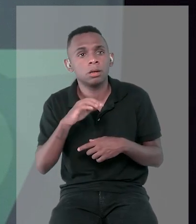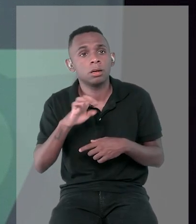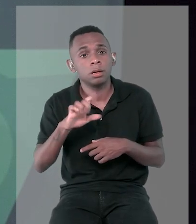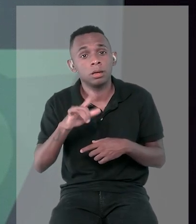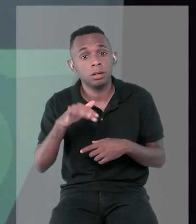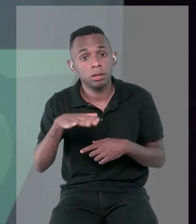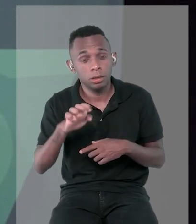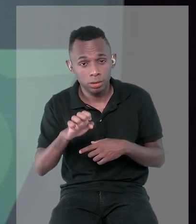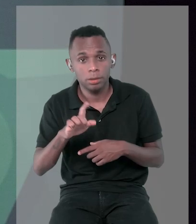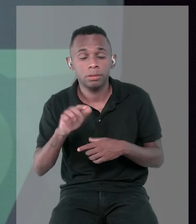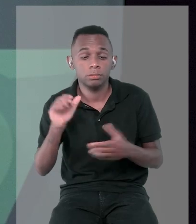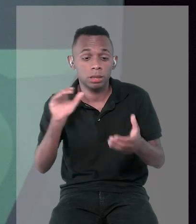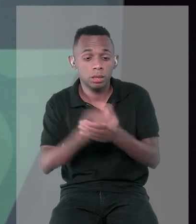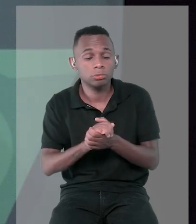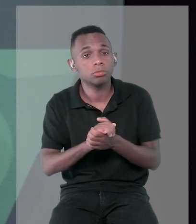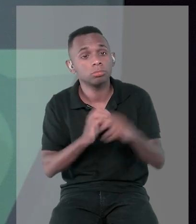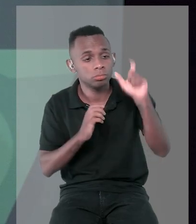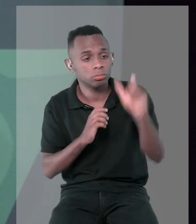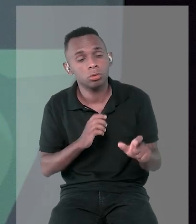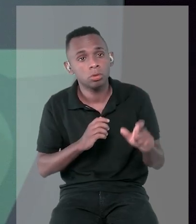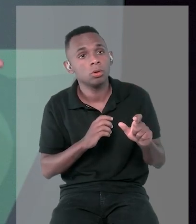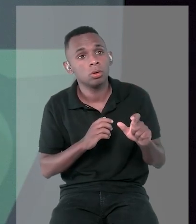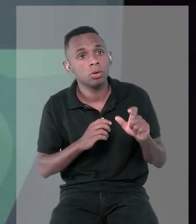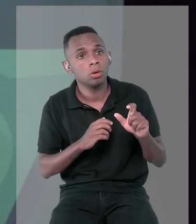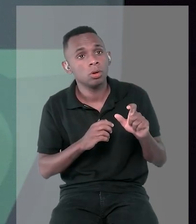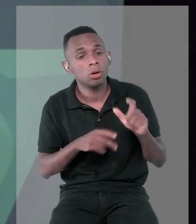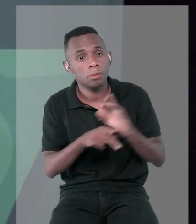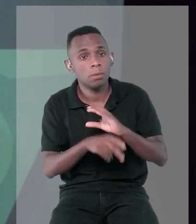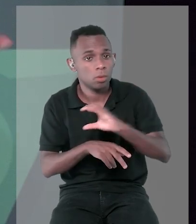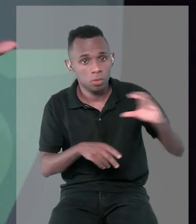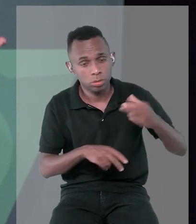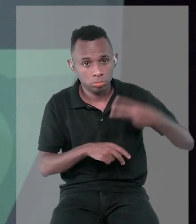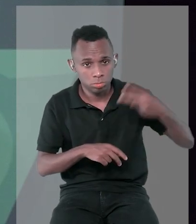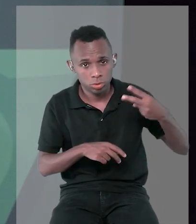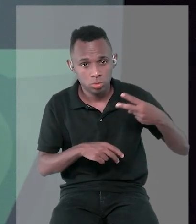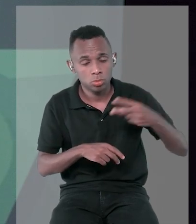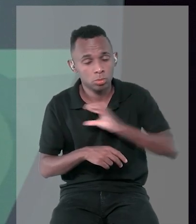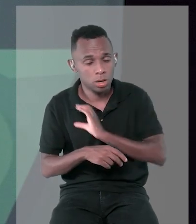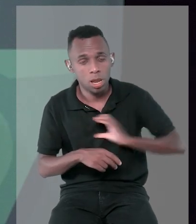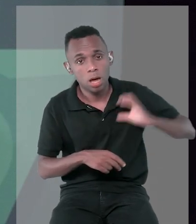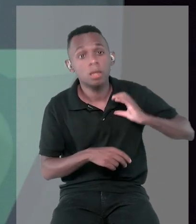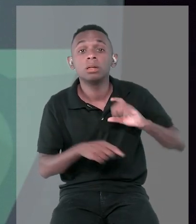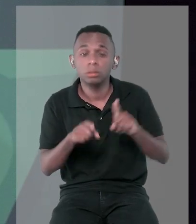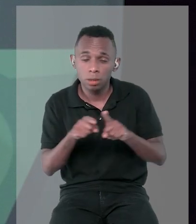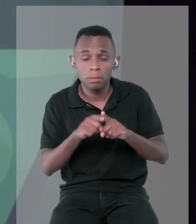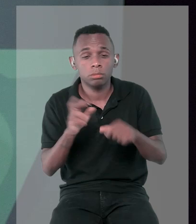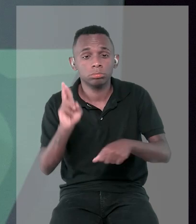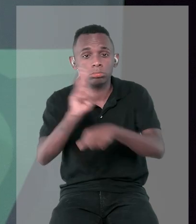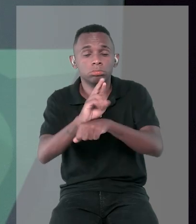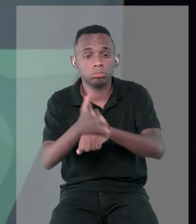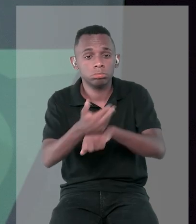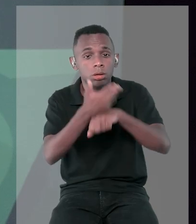caso da Eliane Gurgel Valente, que foi casada com o irmão do marido, era concunhada da Clarice. Ele também era